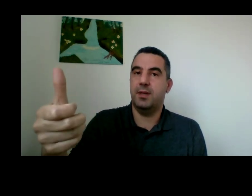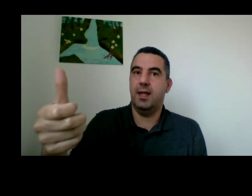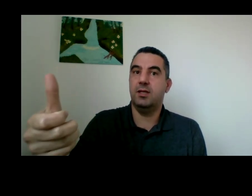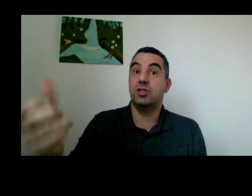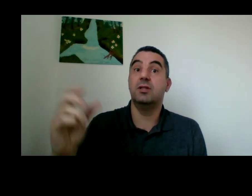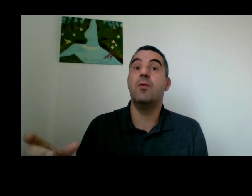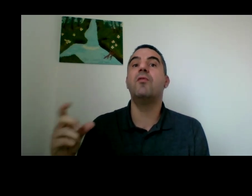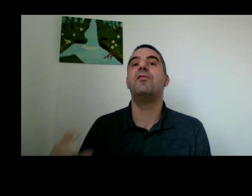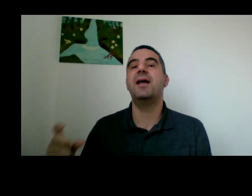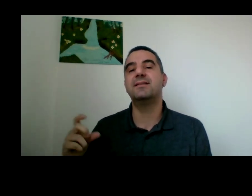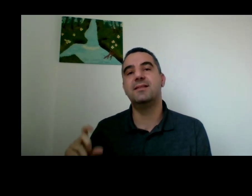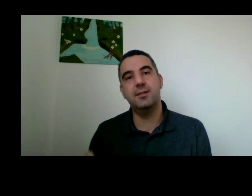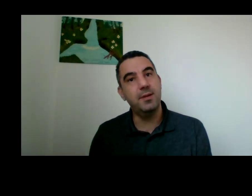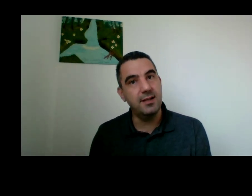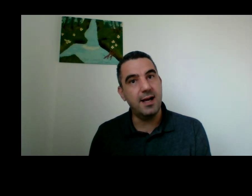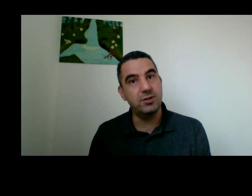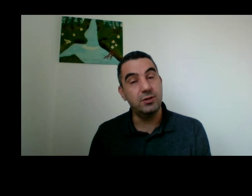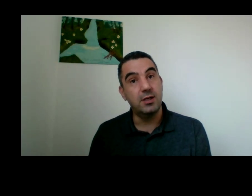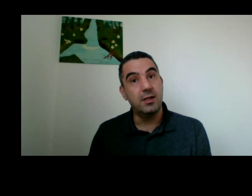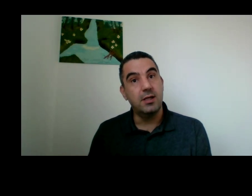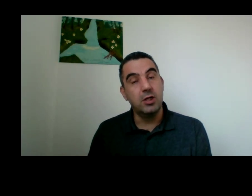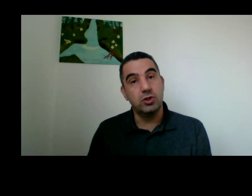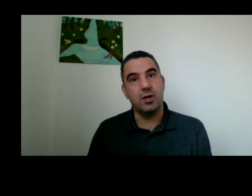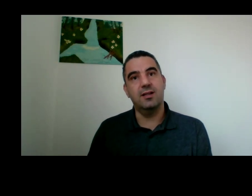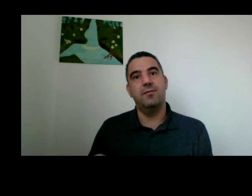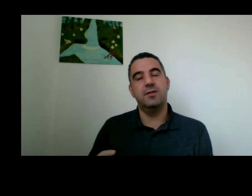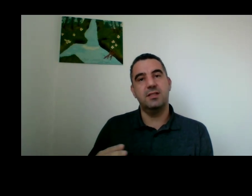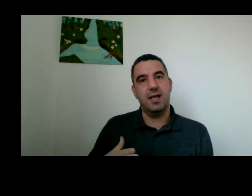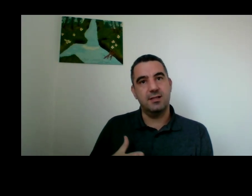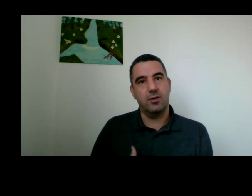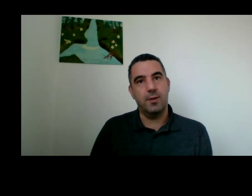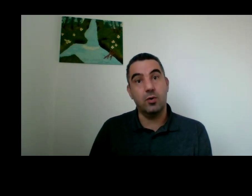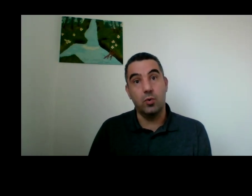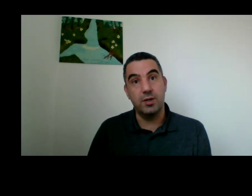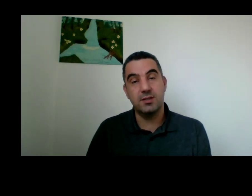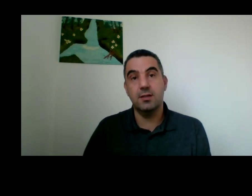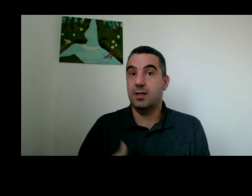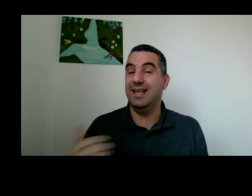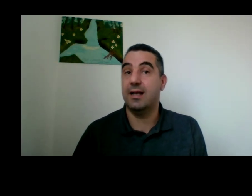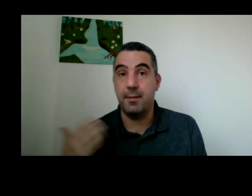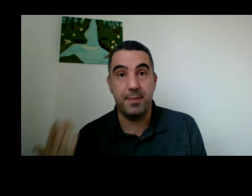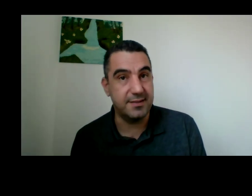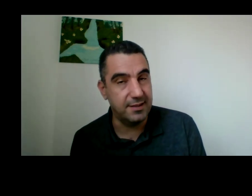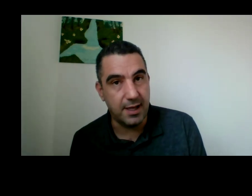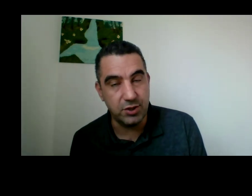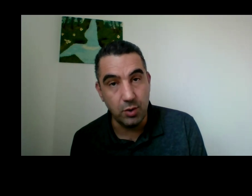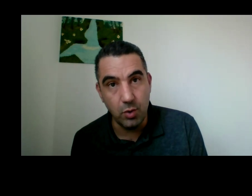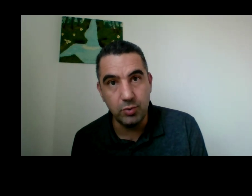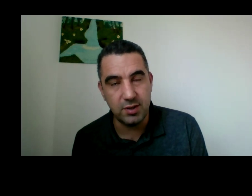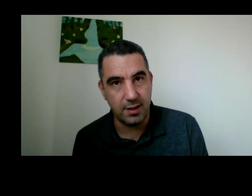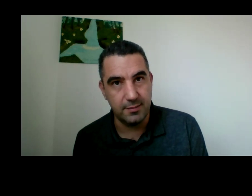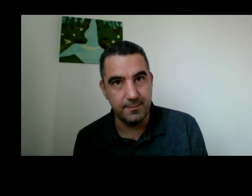com o ambiente, não houver acessibilidade. Só que deficiência é uma coisa,